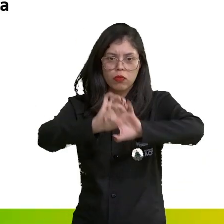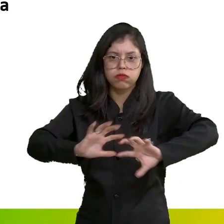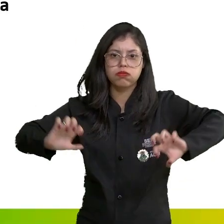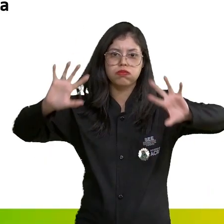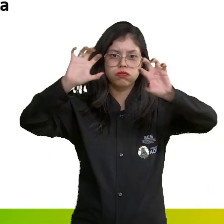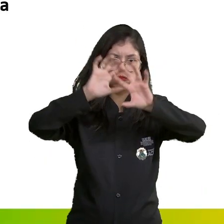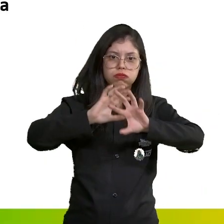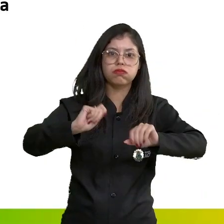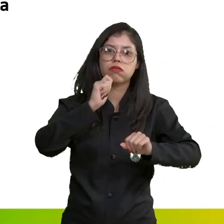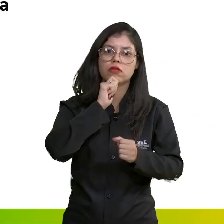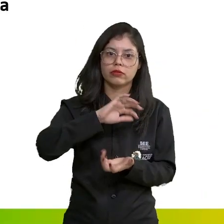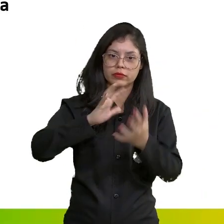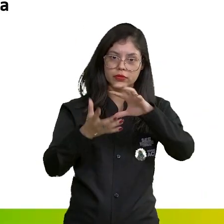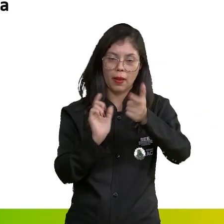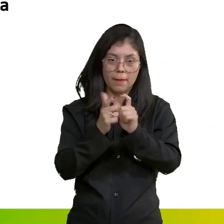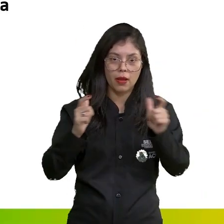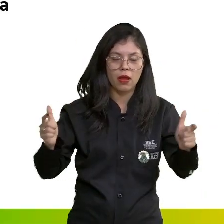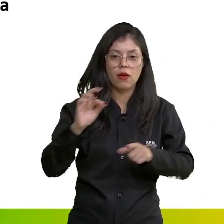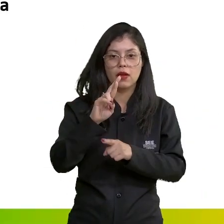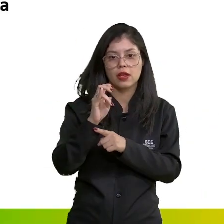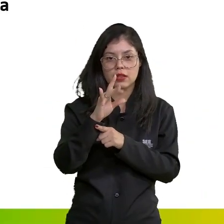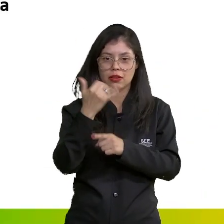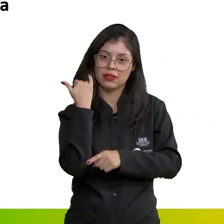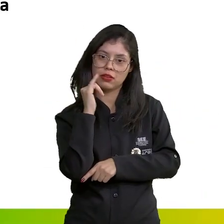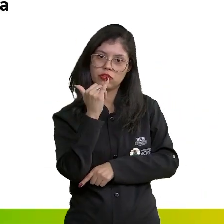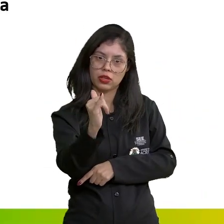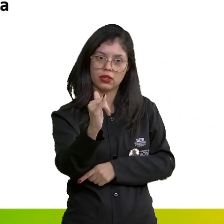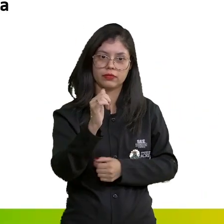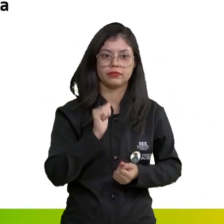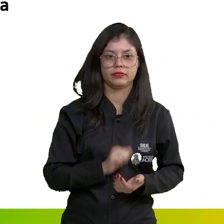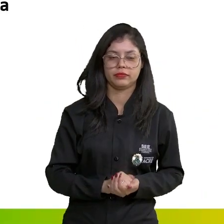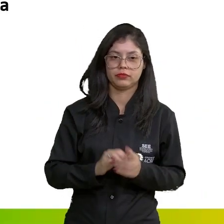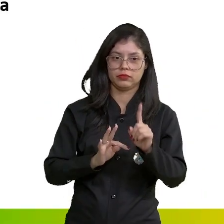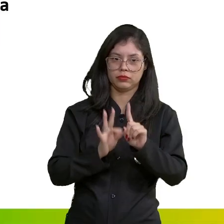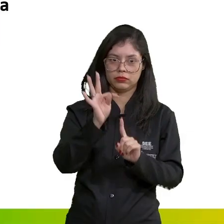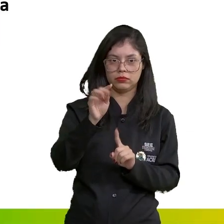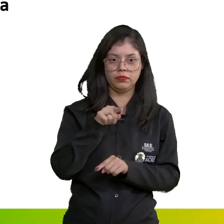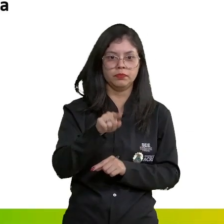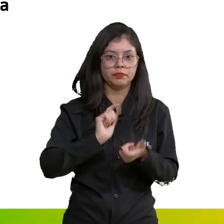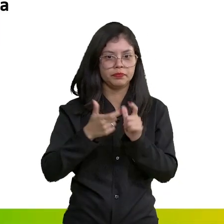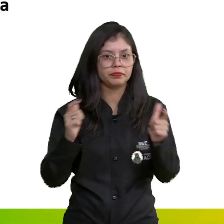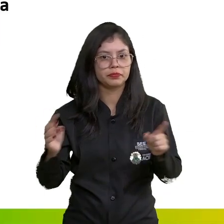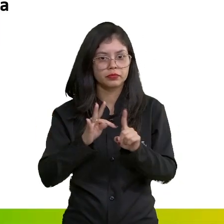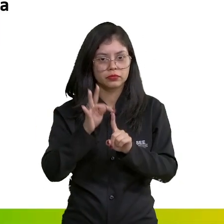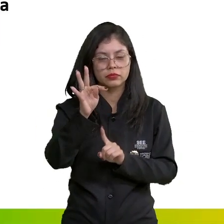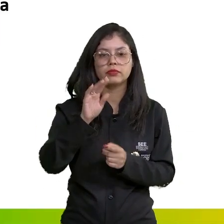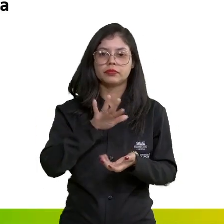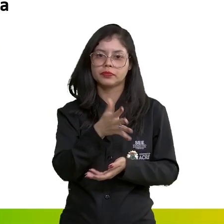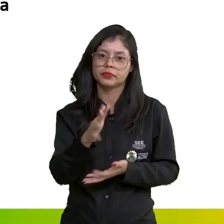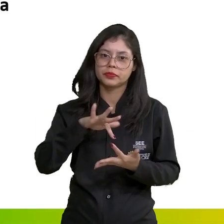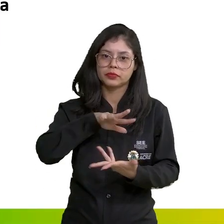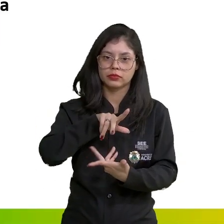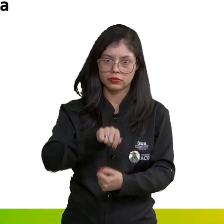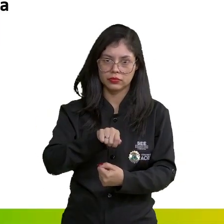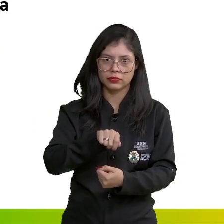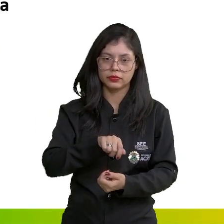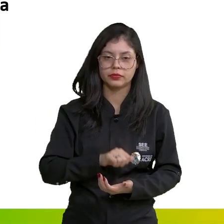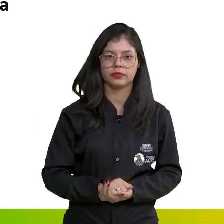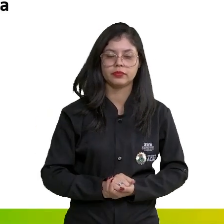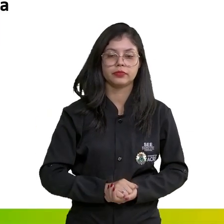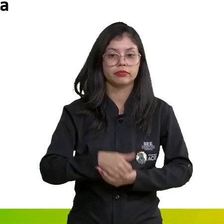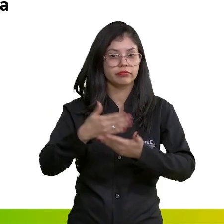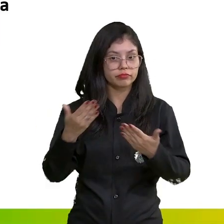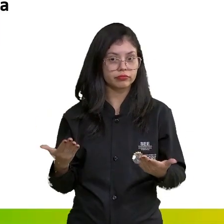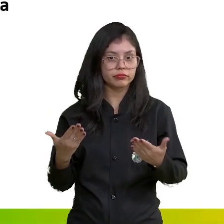efeito estufa, maior a retenção de energia térmica, logo maior a temperatura média da nossa Terra,